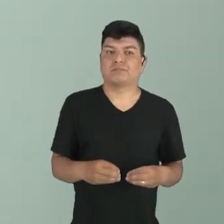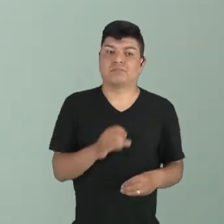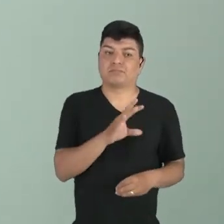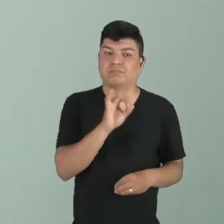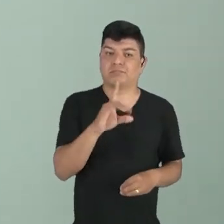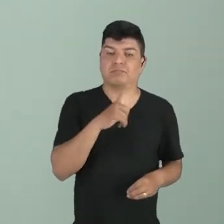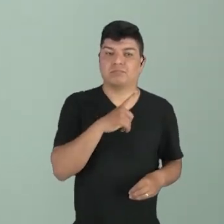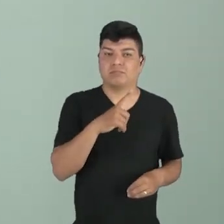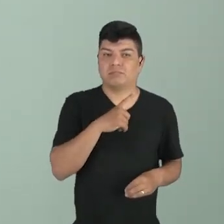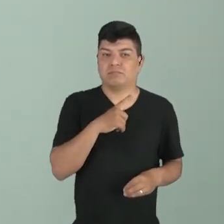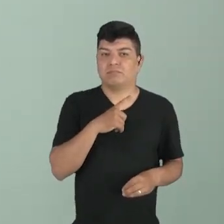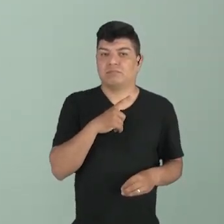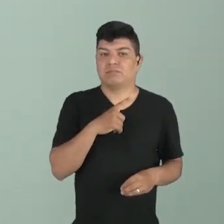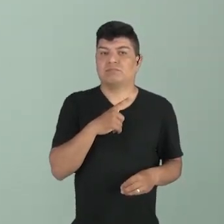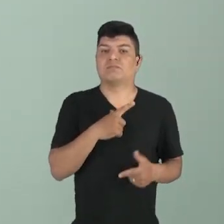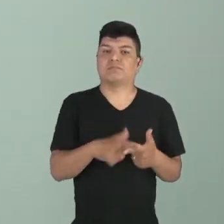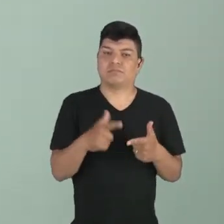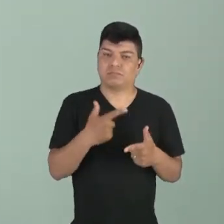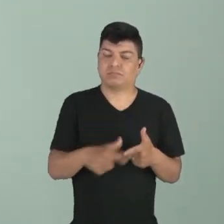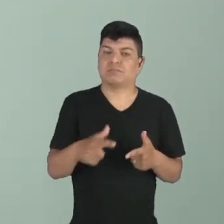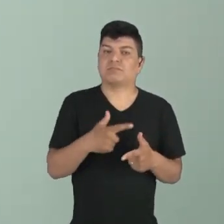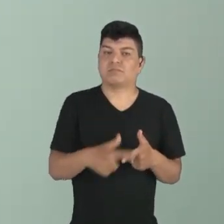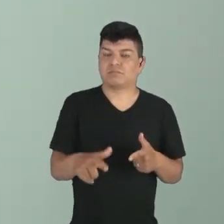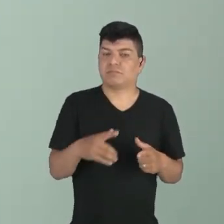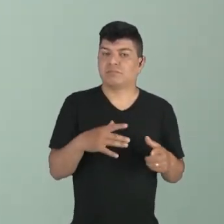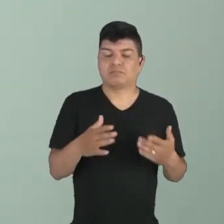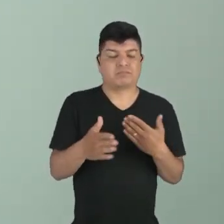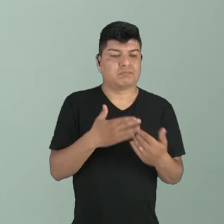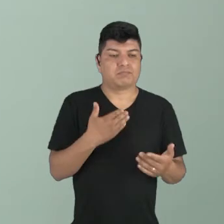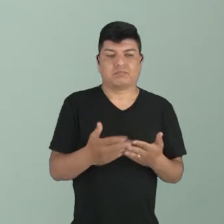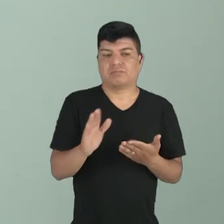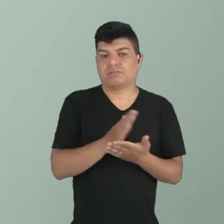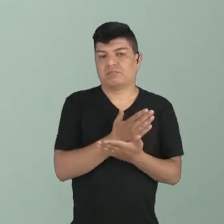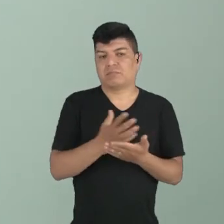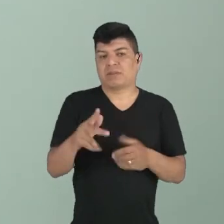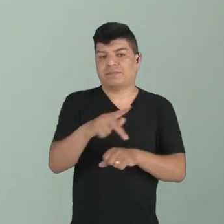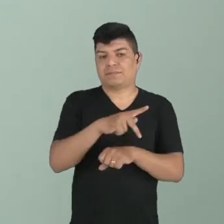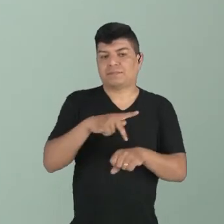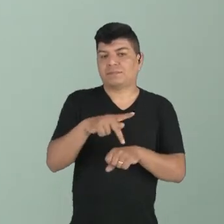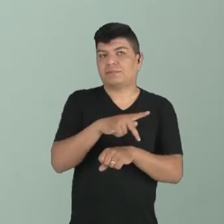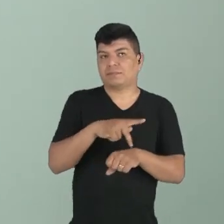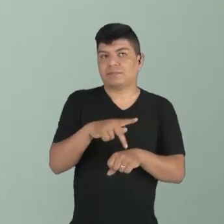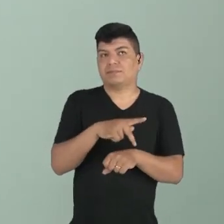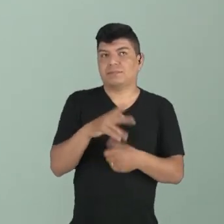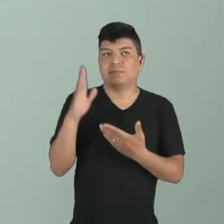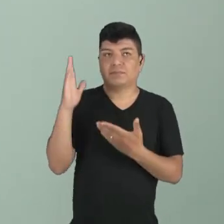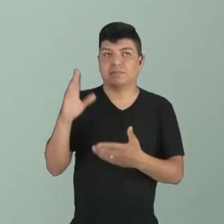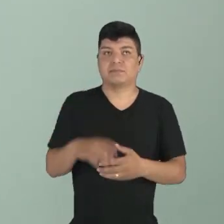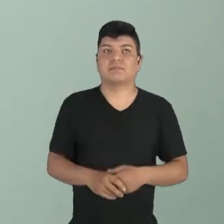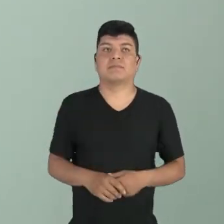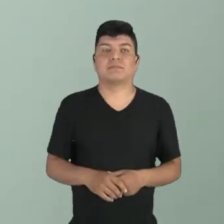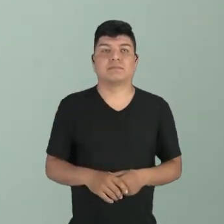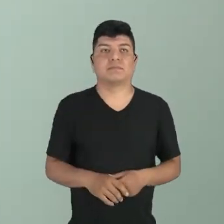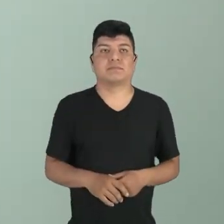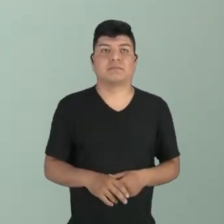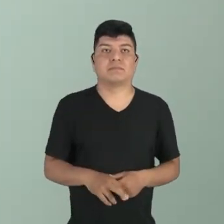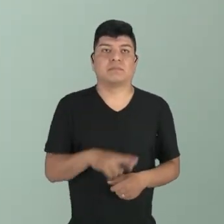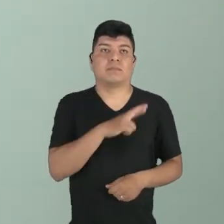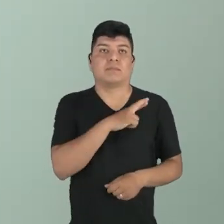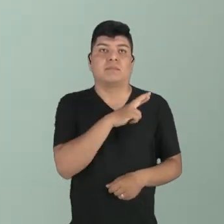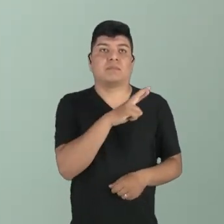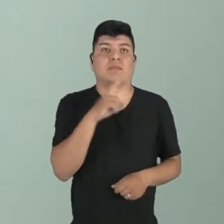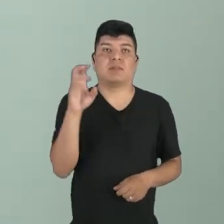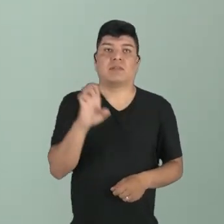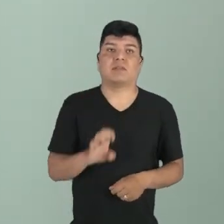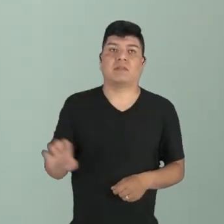cada um tem seus prós e seus contras em qualquer país que se encontrar com estrutura é para dessa maneira quanto a